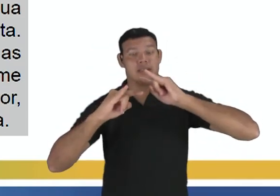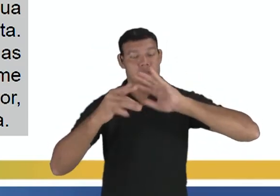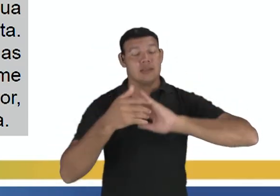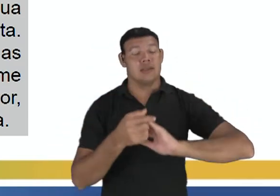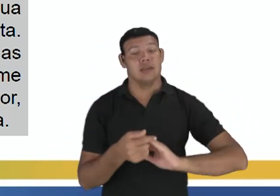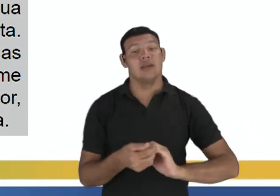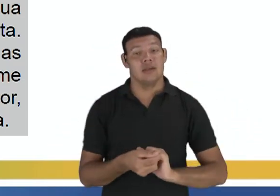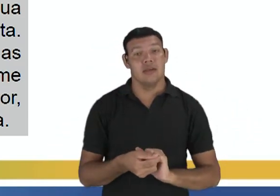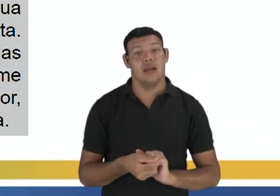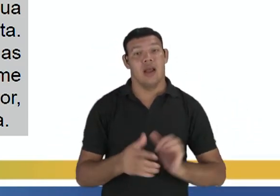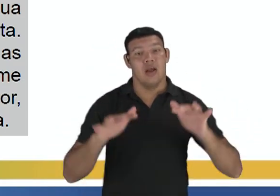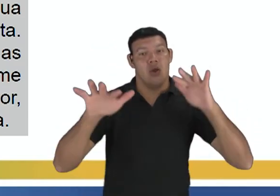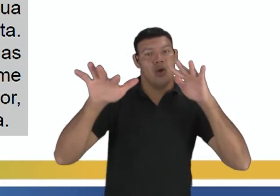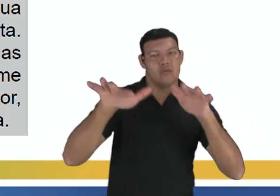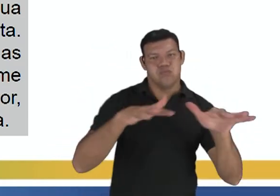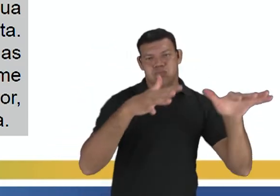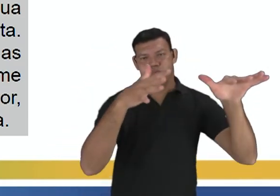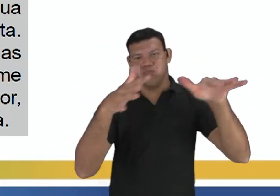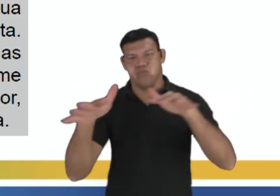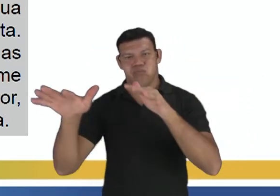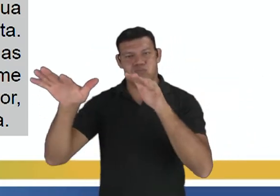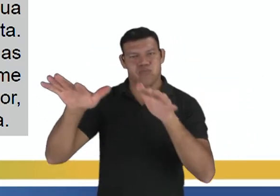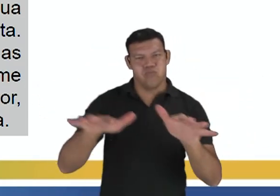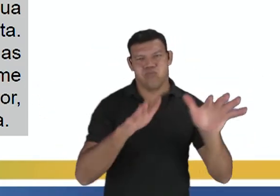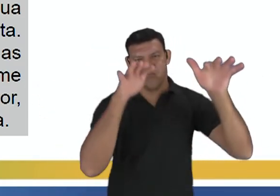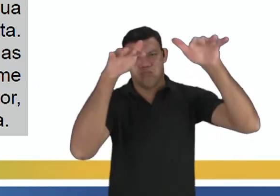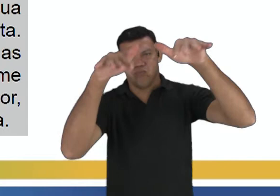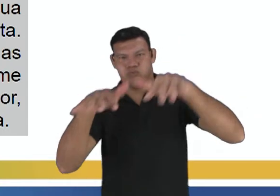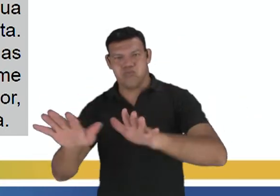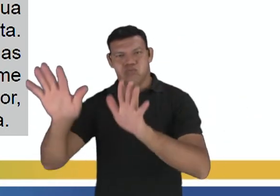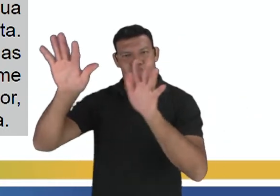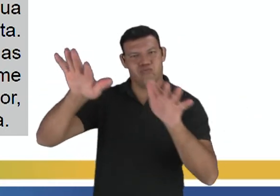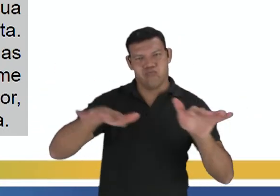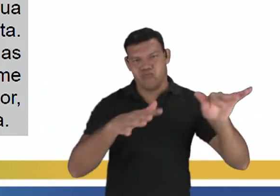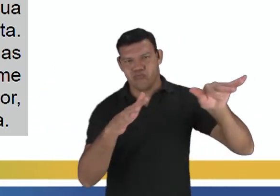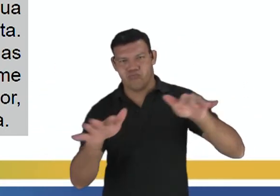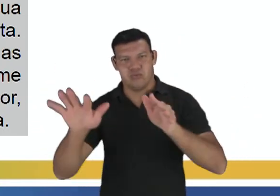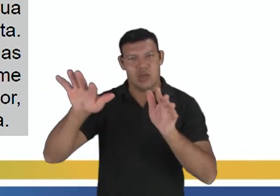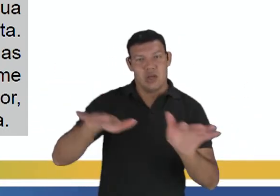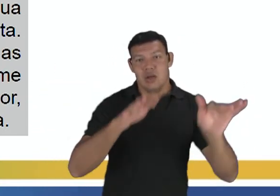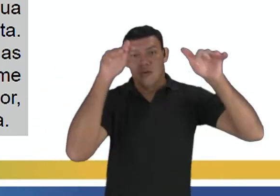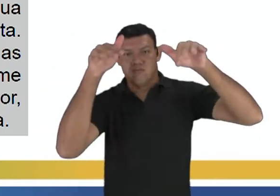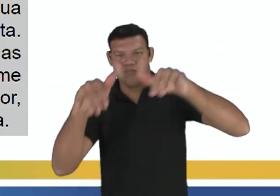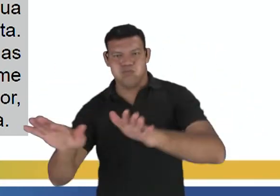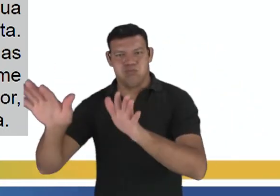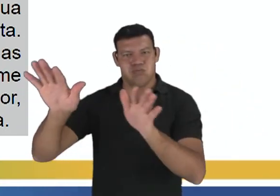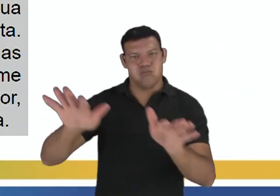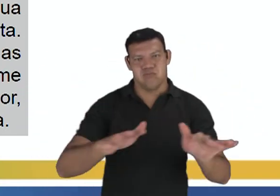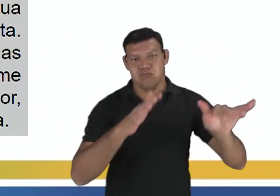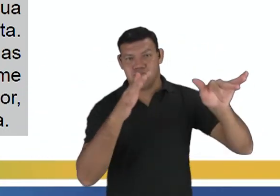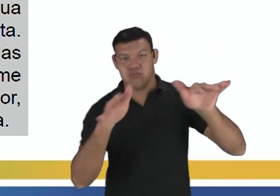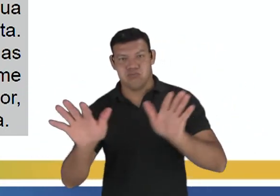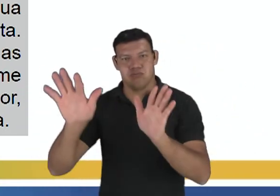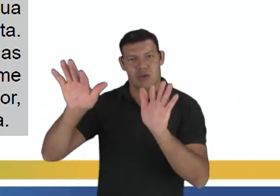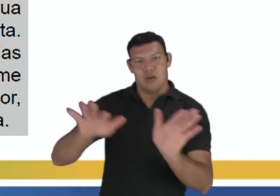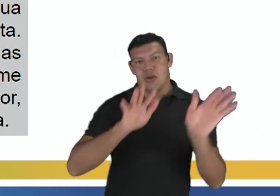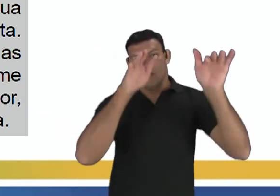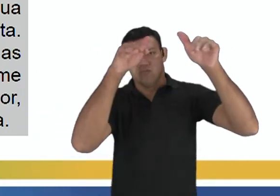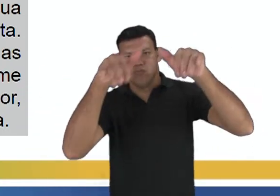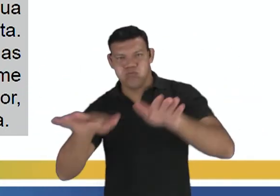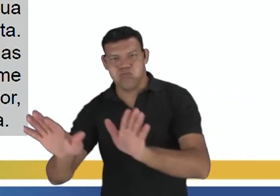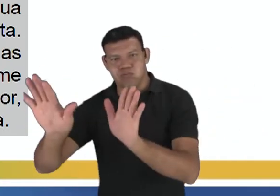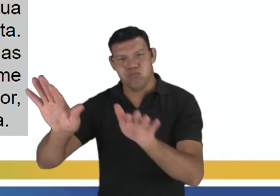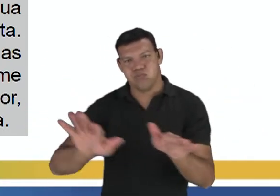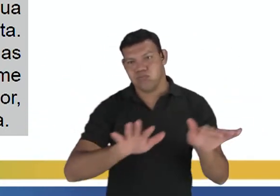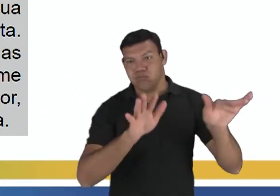acaba sendo mais movimentado, tendo mais ressaca, né, aumenta o seu volume. Então a gente diz que ele está em